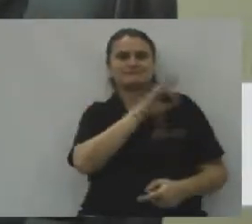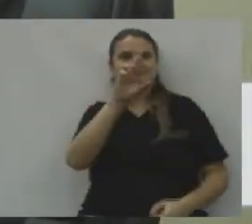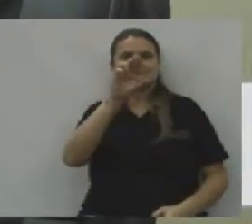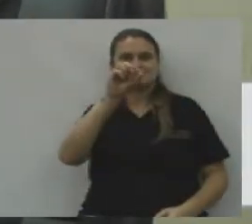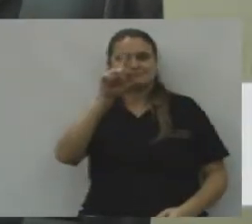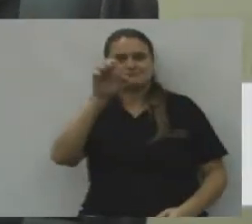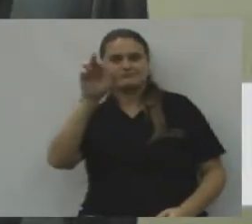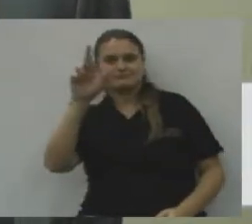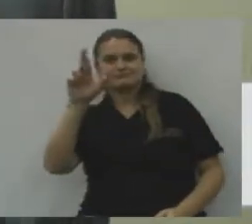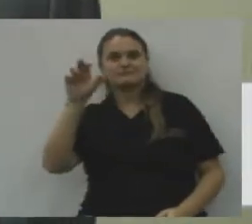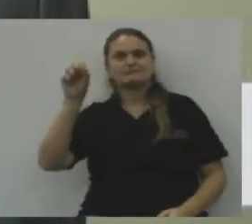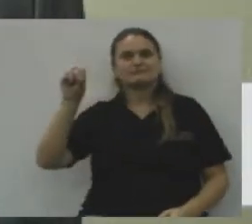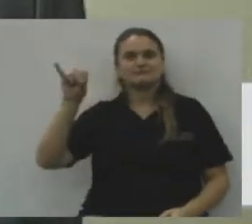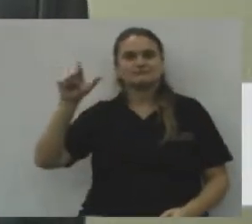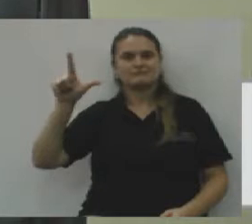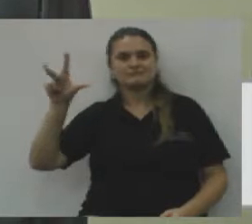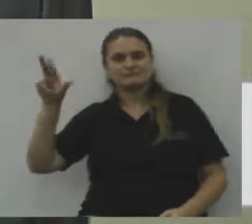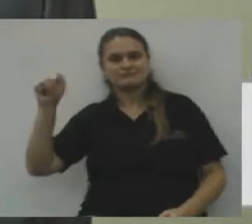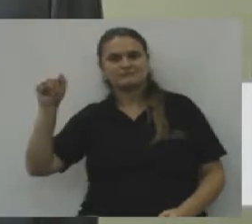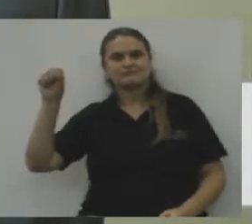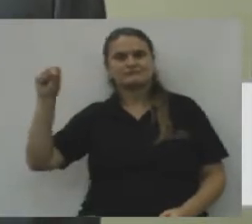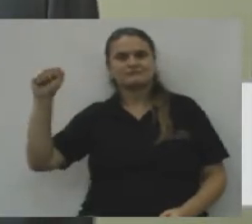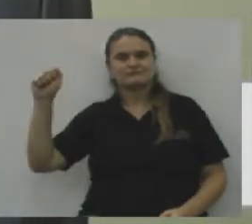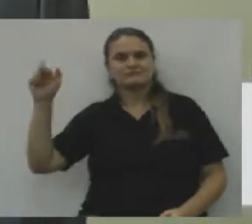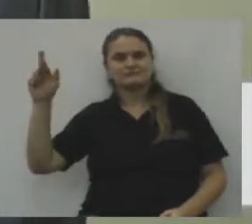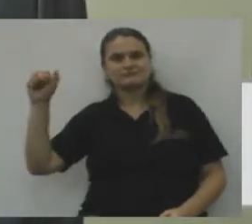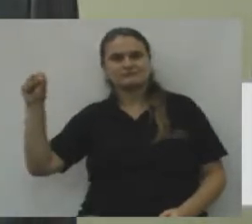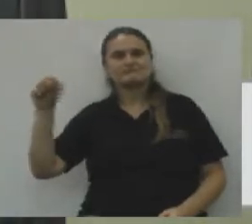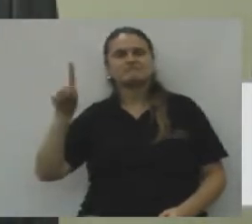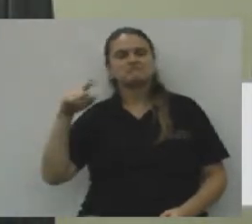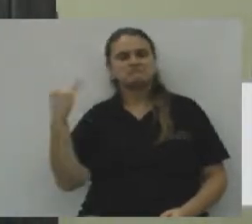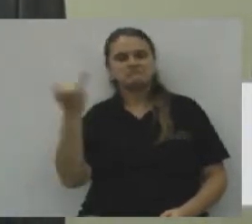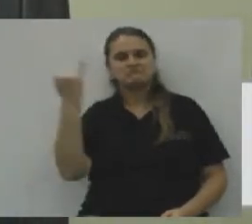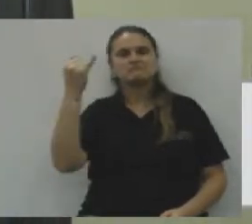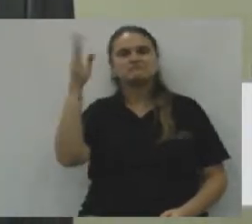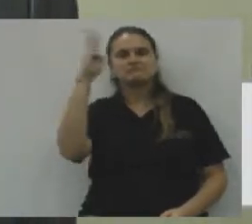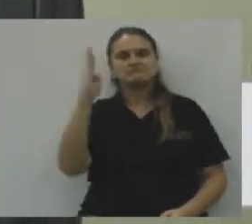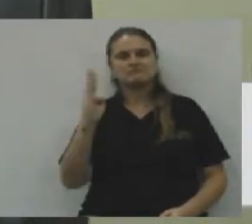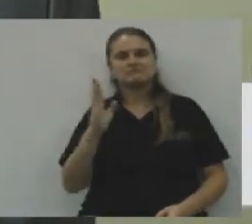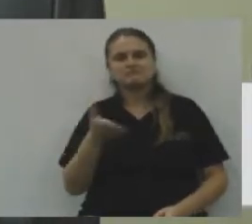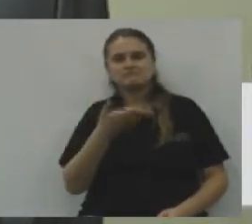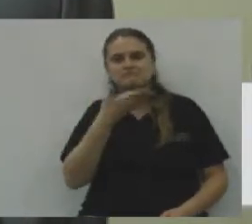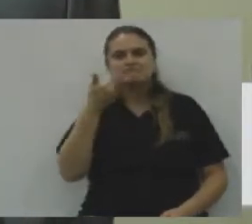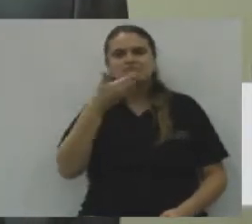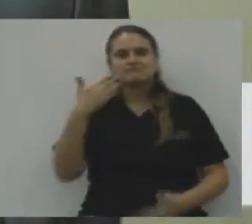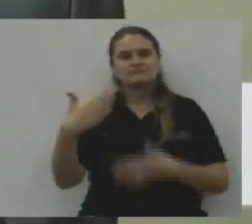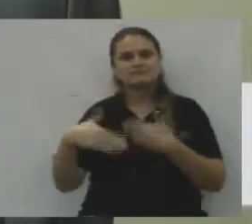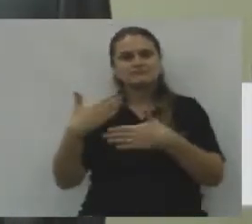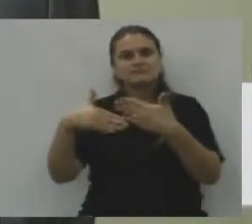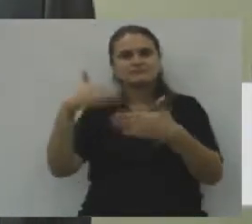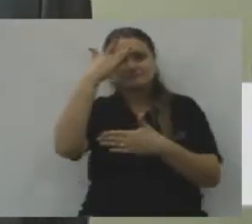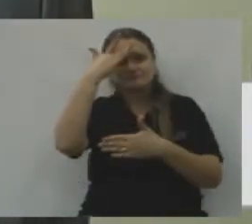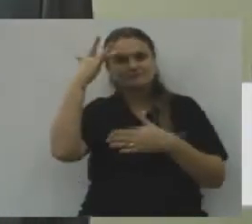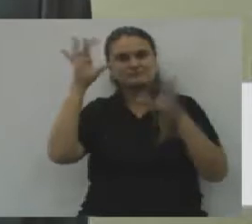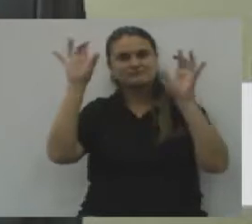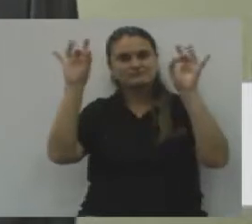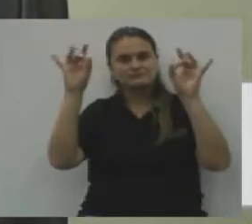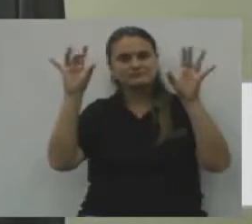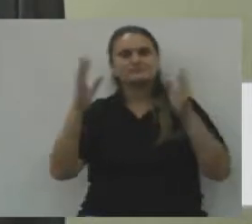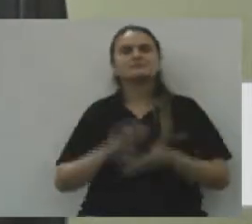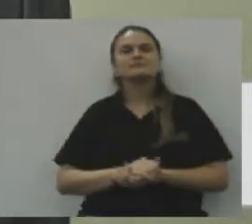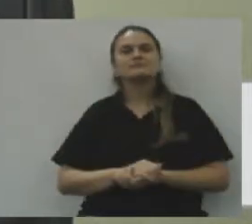ao Silva e ao Soares pelo ato de bravura. É assim que nós precisamos de um Brasil melhor, construído com pessoas especiais